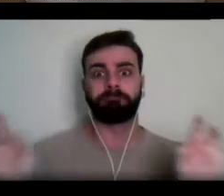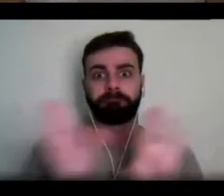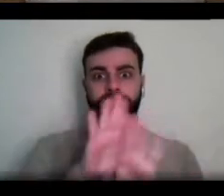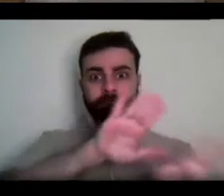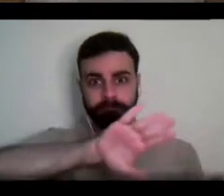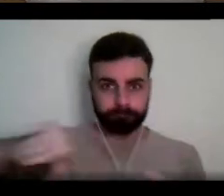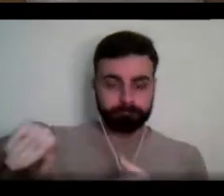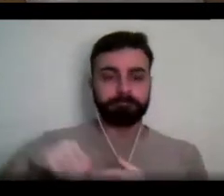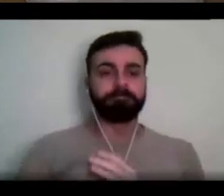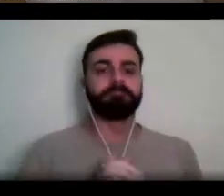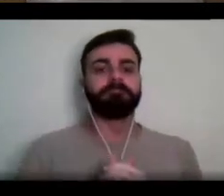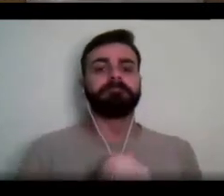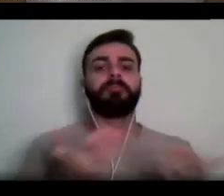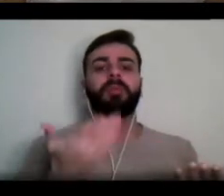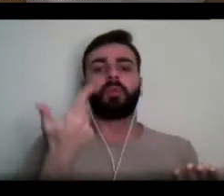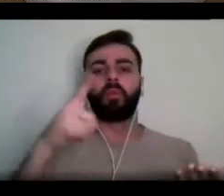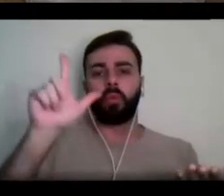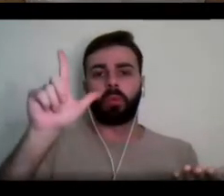Beleza.